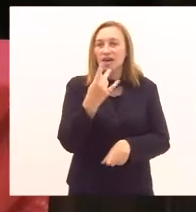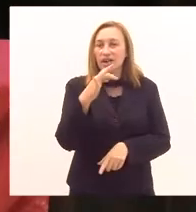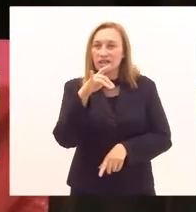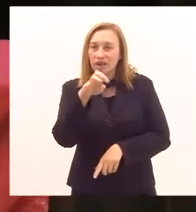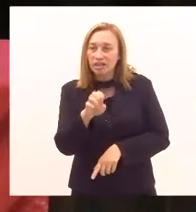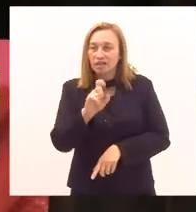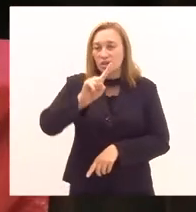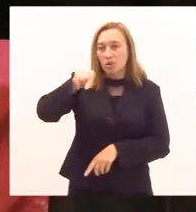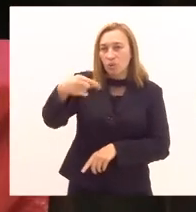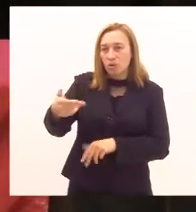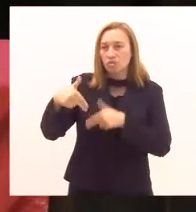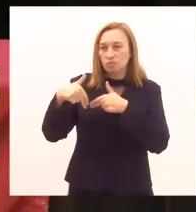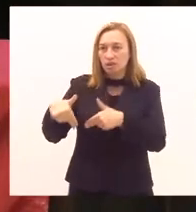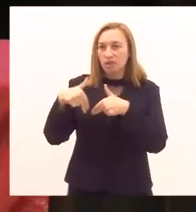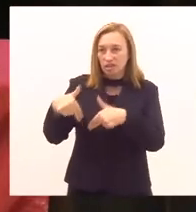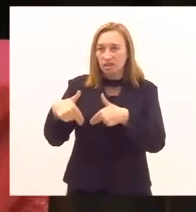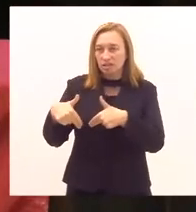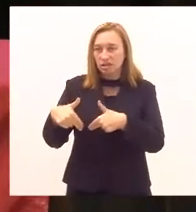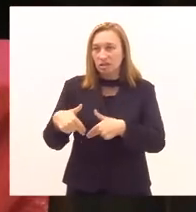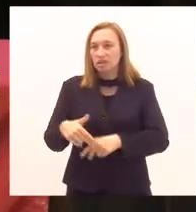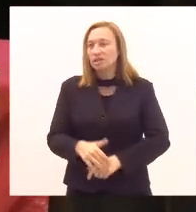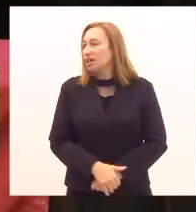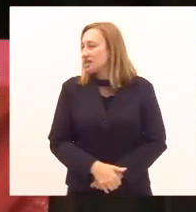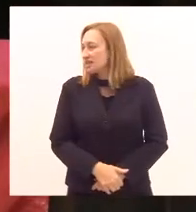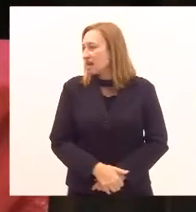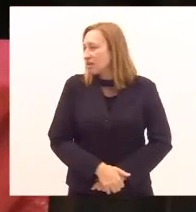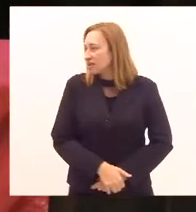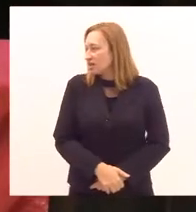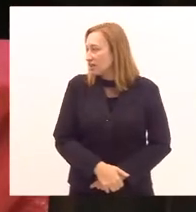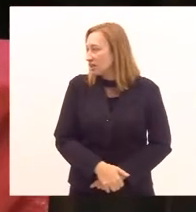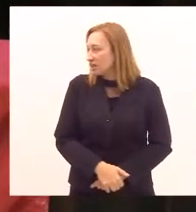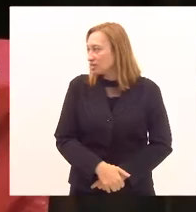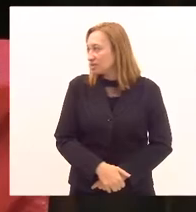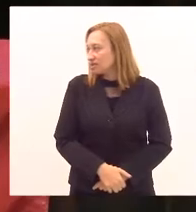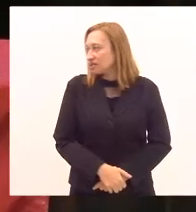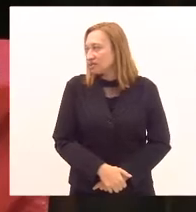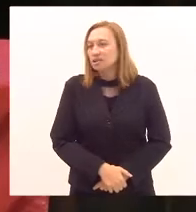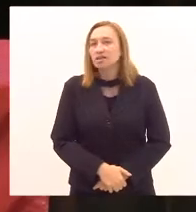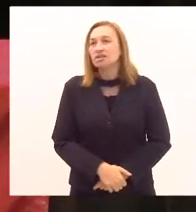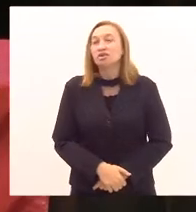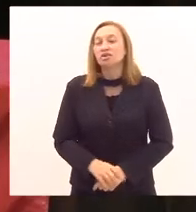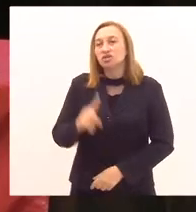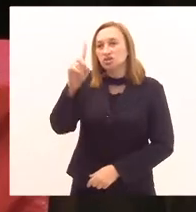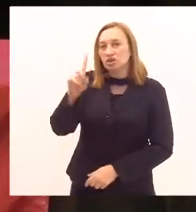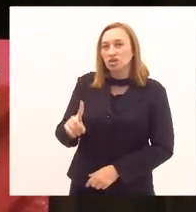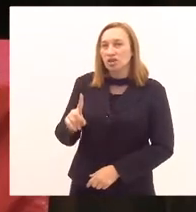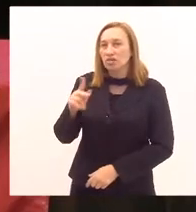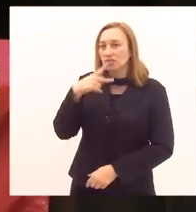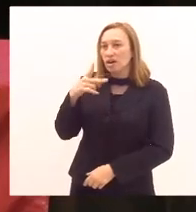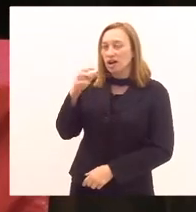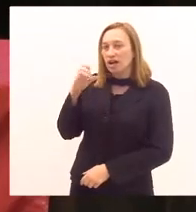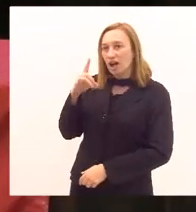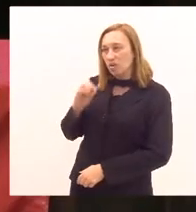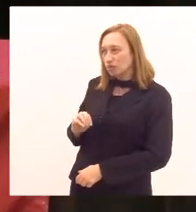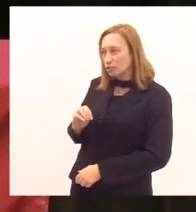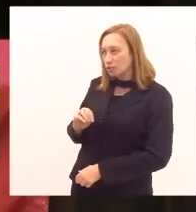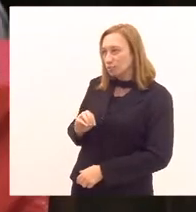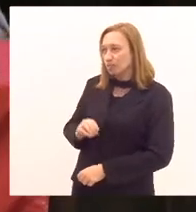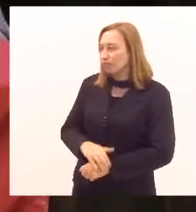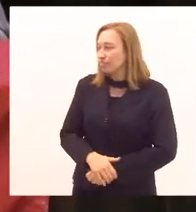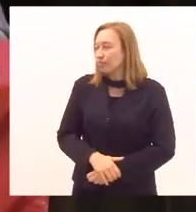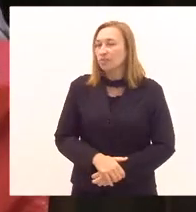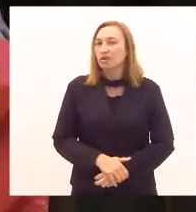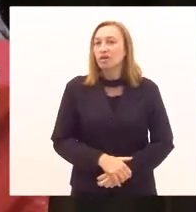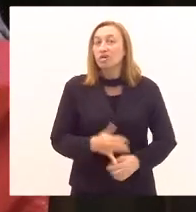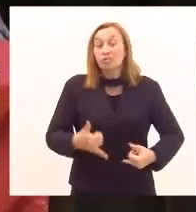vários militantes. Então, a gente tem que começar logo dando os créditos a quem de direito. Eu digo, Cláudio, você fica todo sem jeito, mas